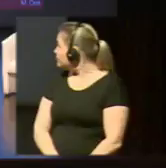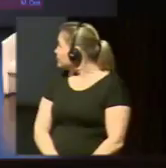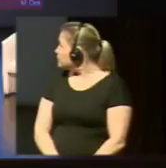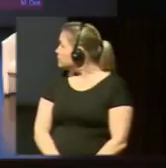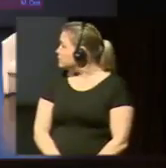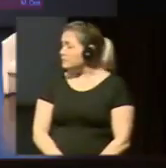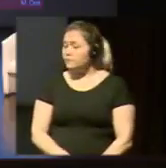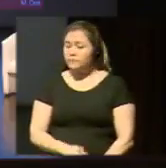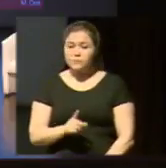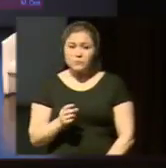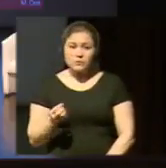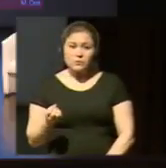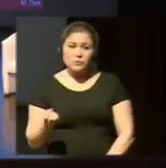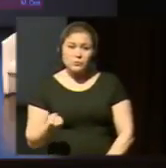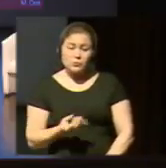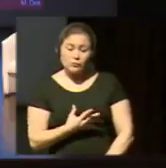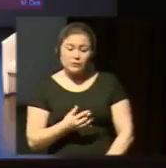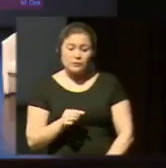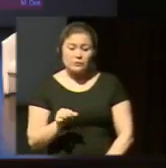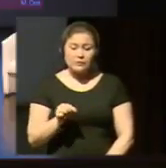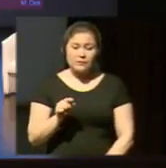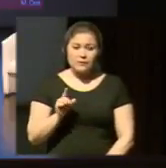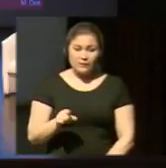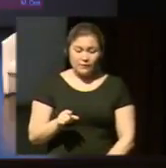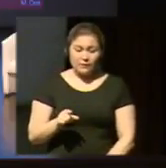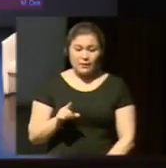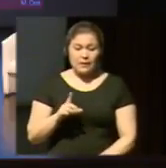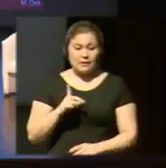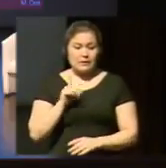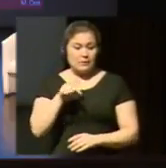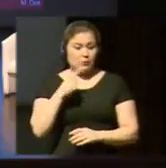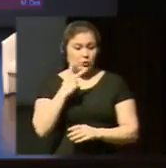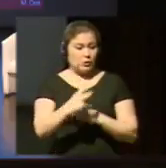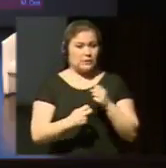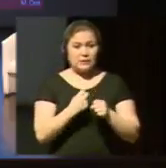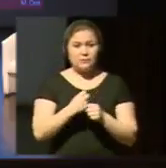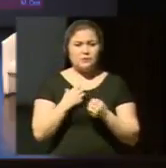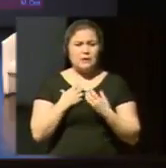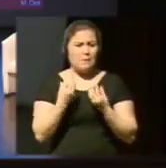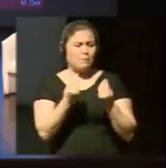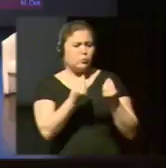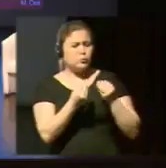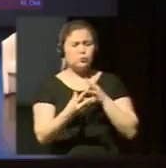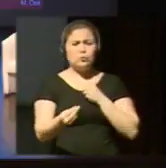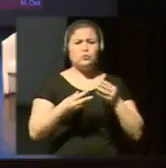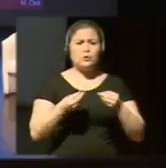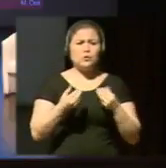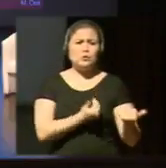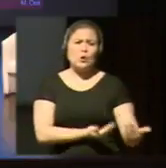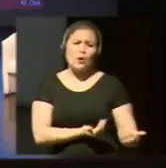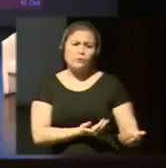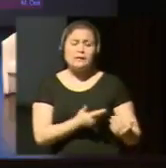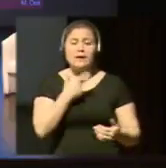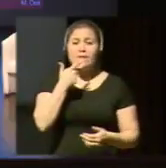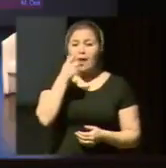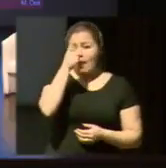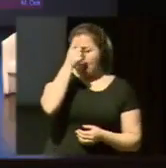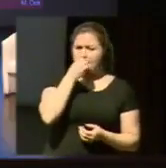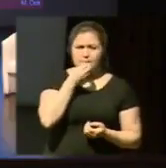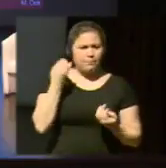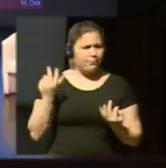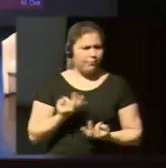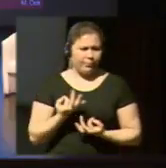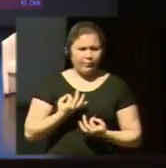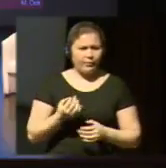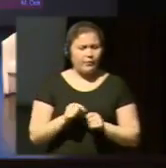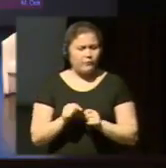A novidade é que, entre meses, após 2 anos, temos muitos refugiados jovens que falam alemão muito bem,